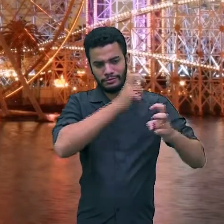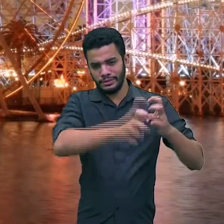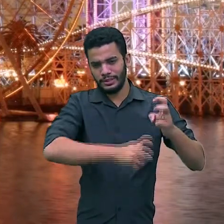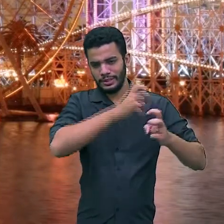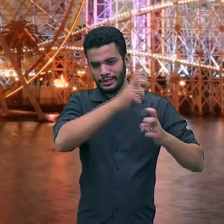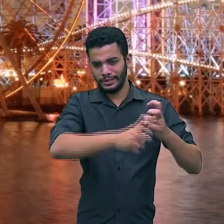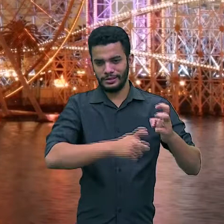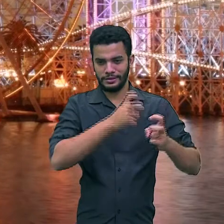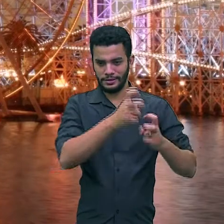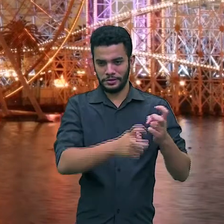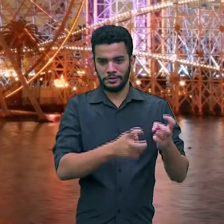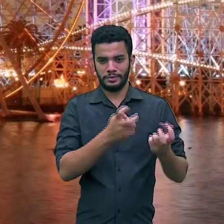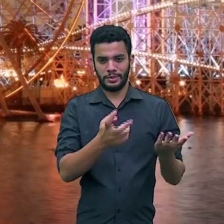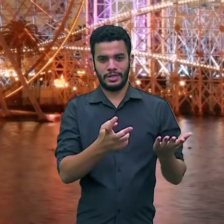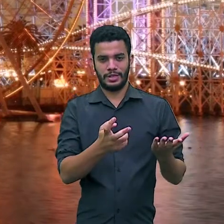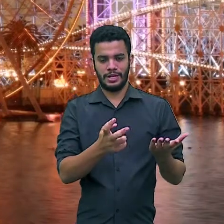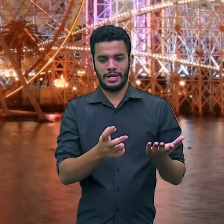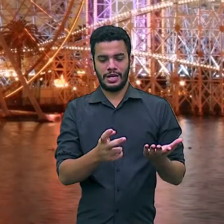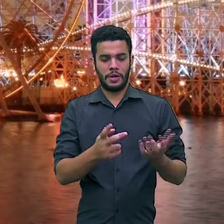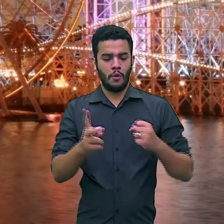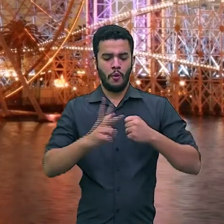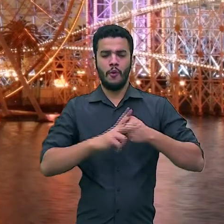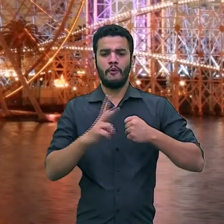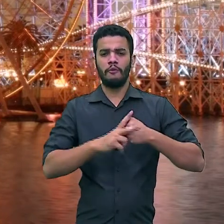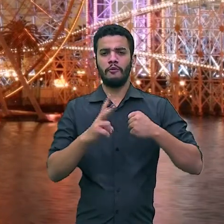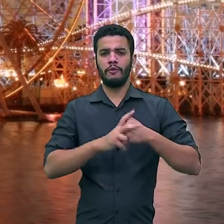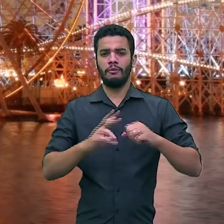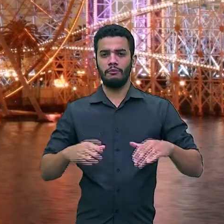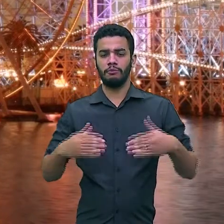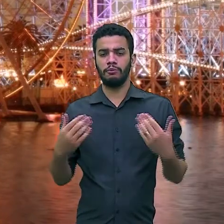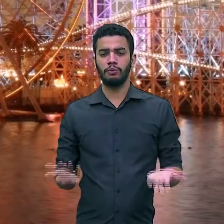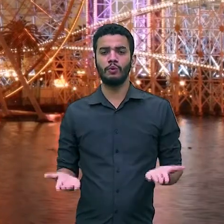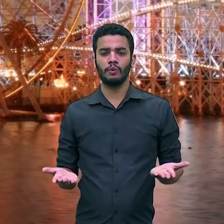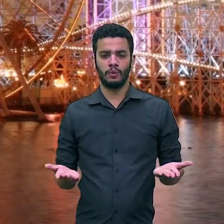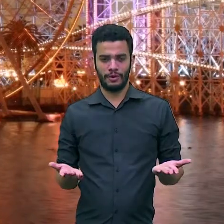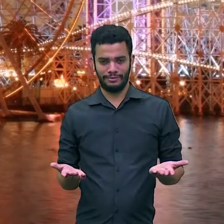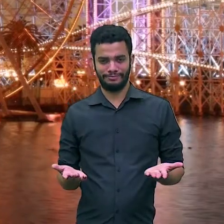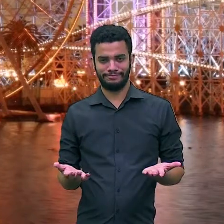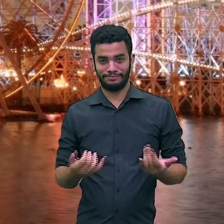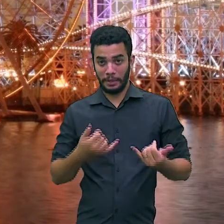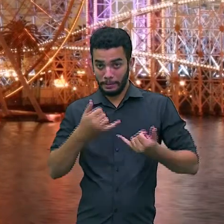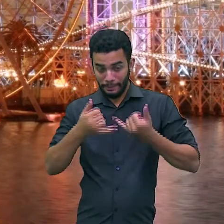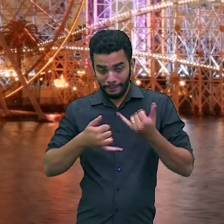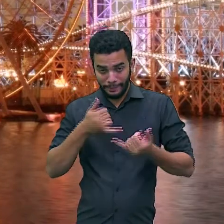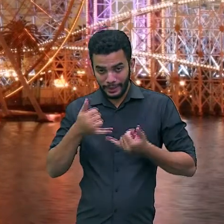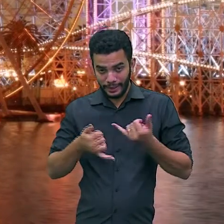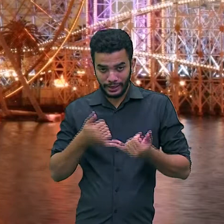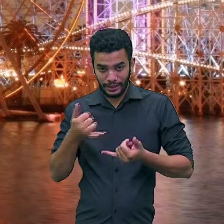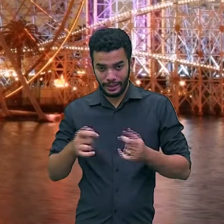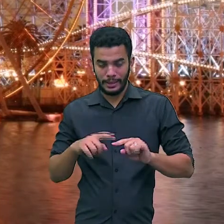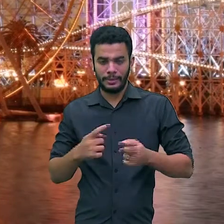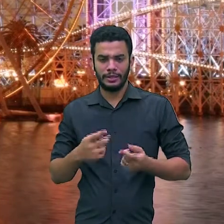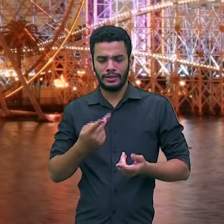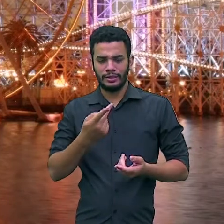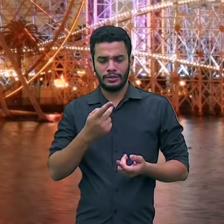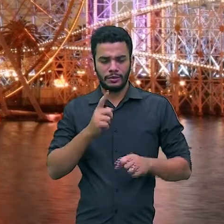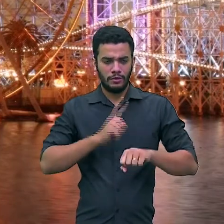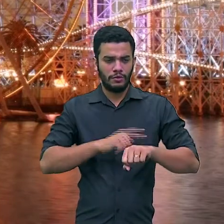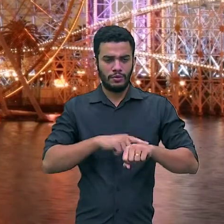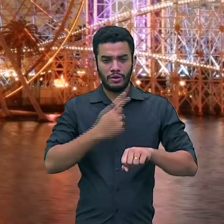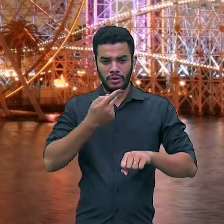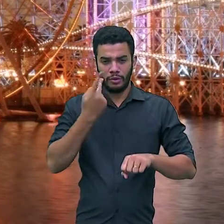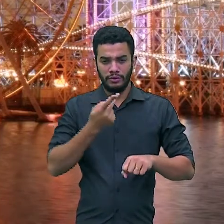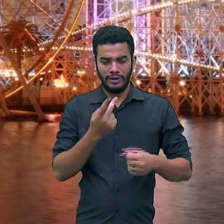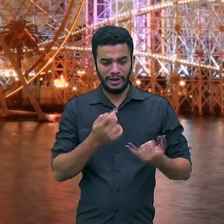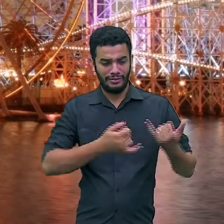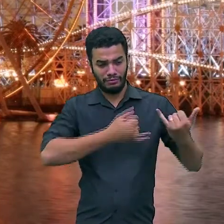brincaram muito no parque. Qual o verbo dessa frase? Exatamente, brincaram. E quando eu falo, eles brincaram muito no parque, dá